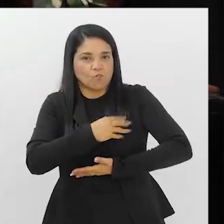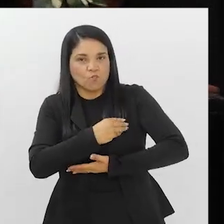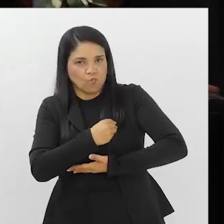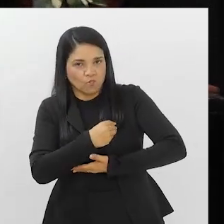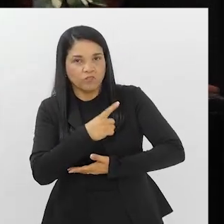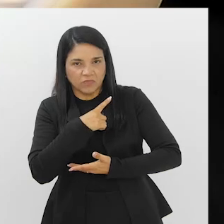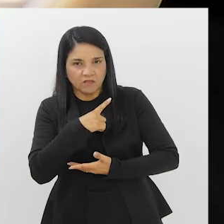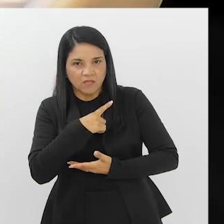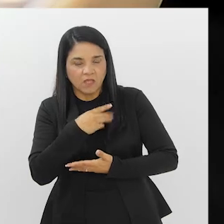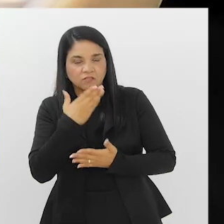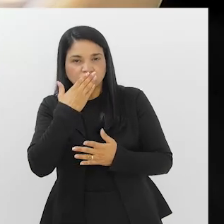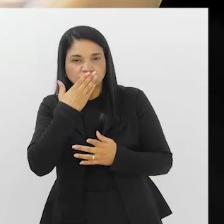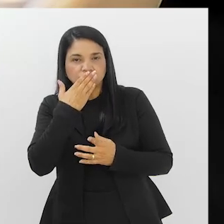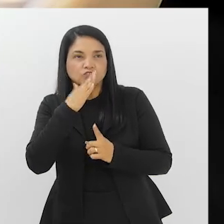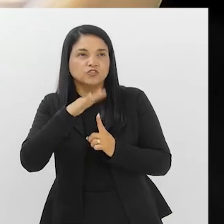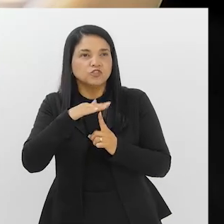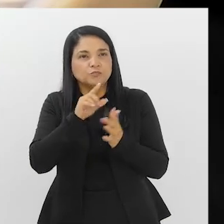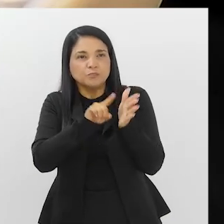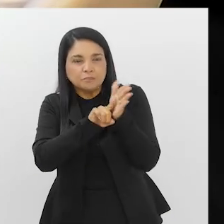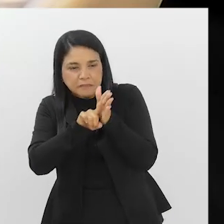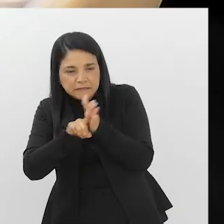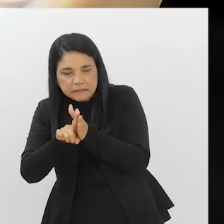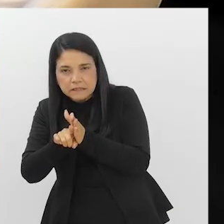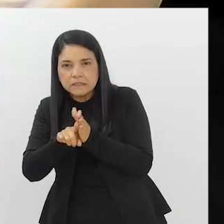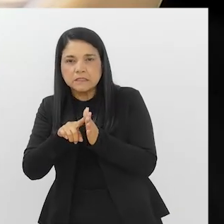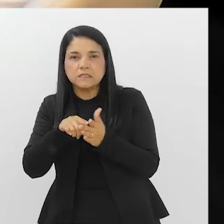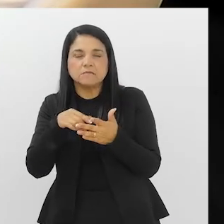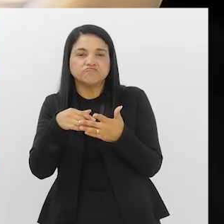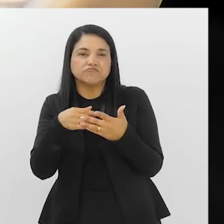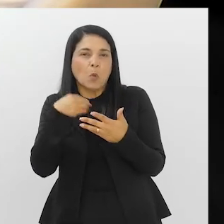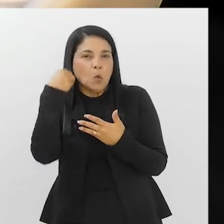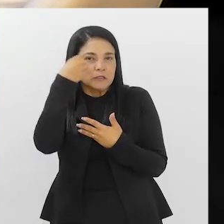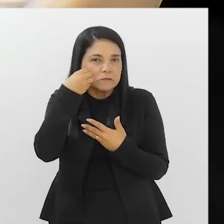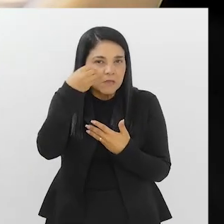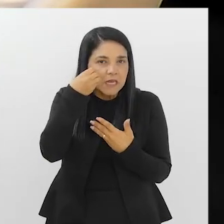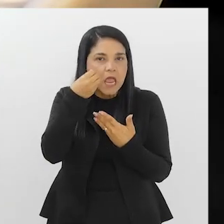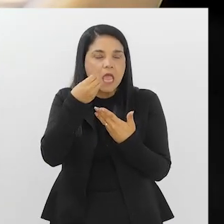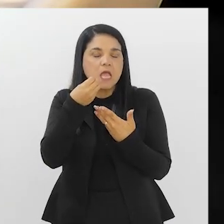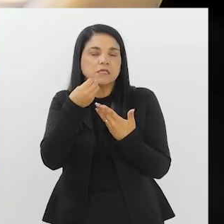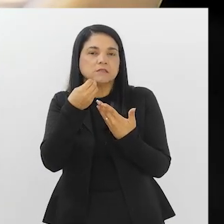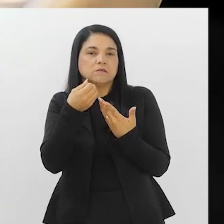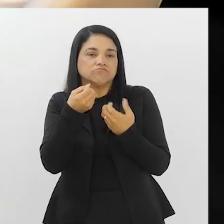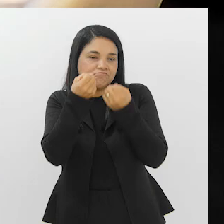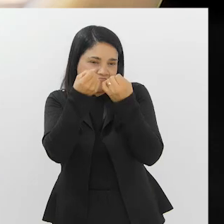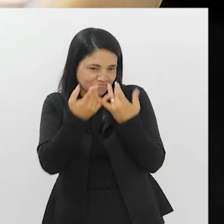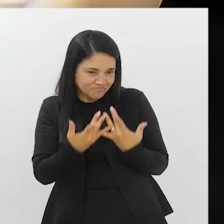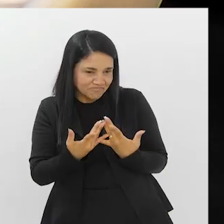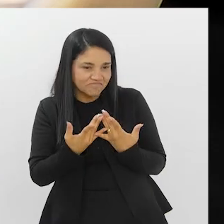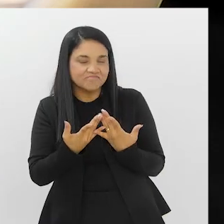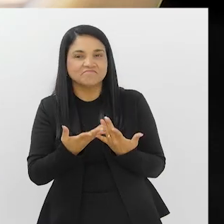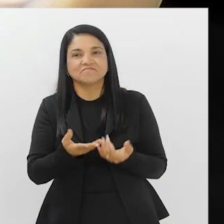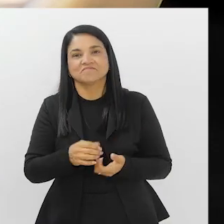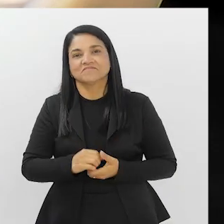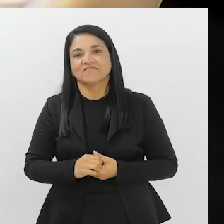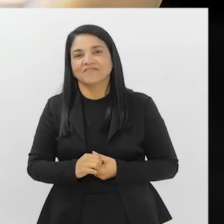o leite materno? A senhora tem algum tipo de pesquisa a respeito disso, algum tipo de experiência que possa compartilhar